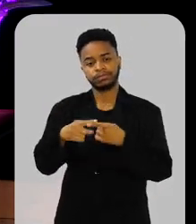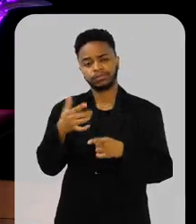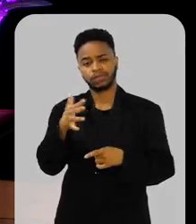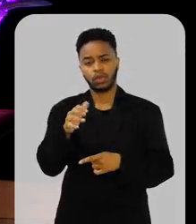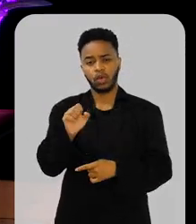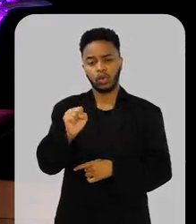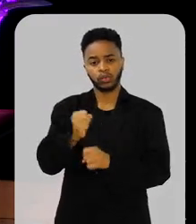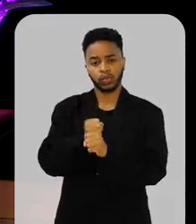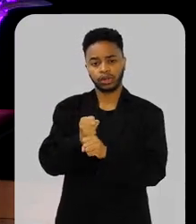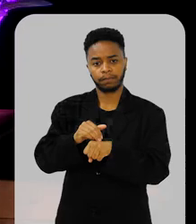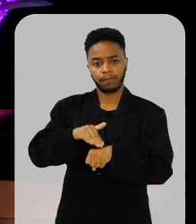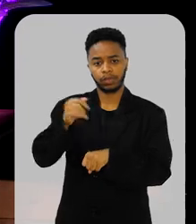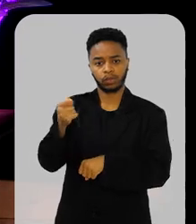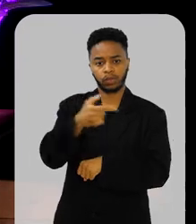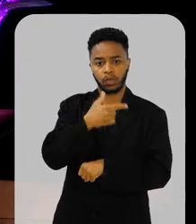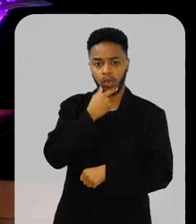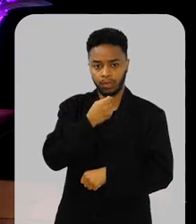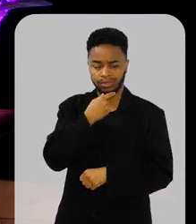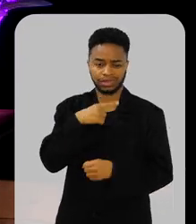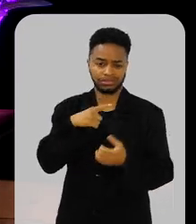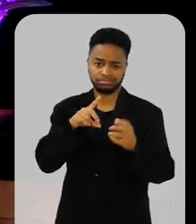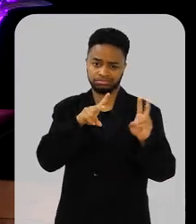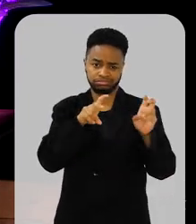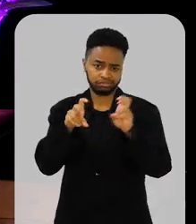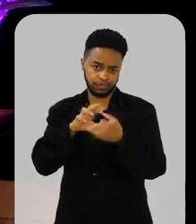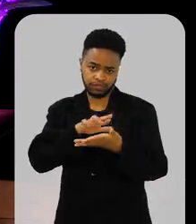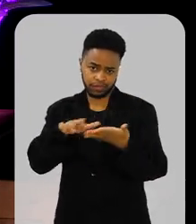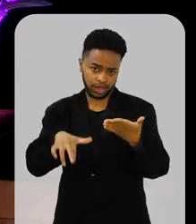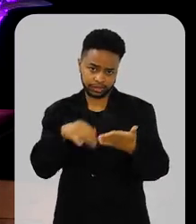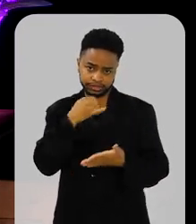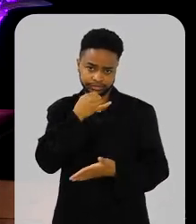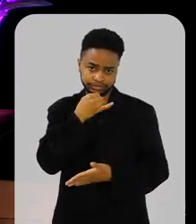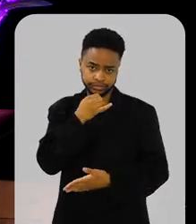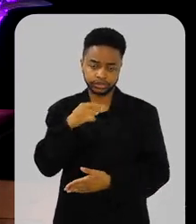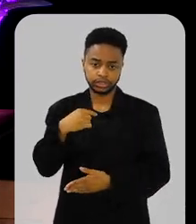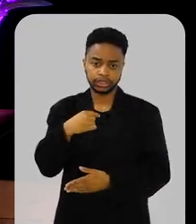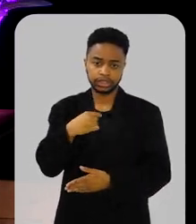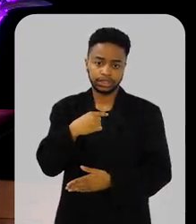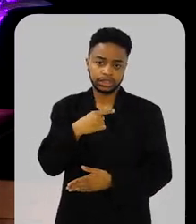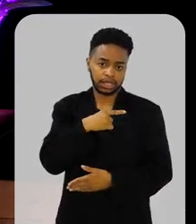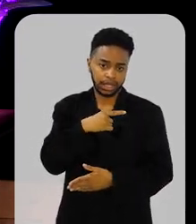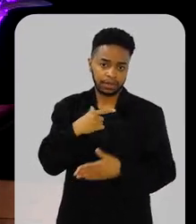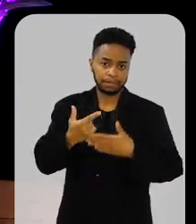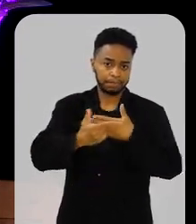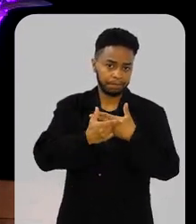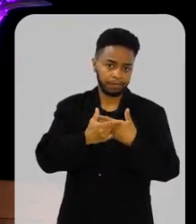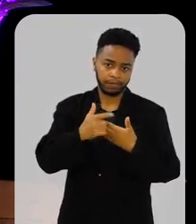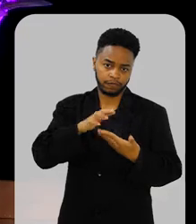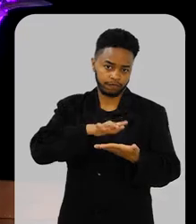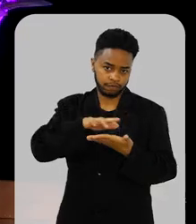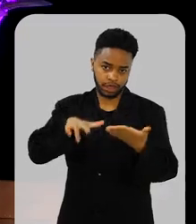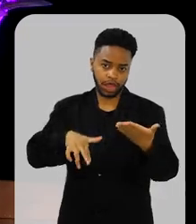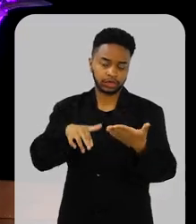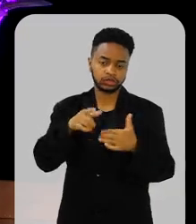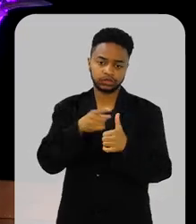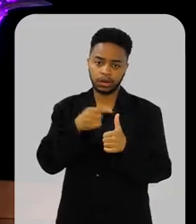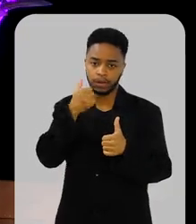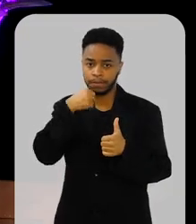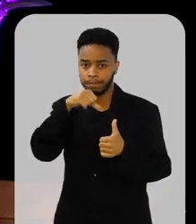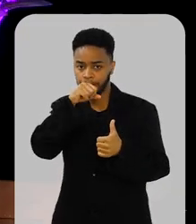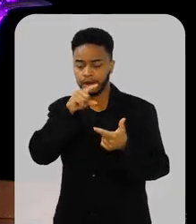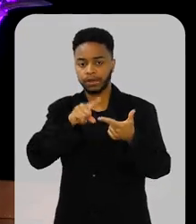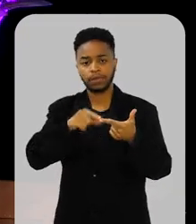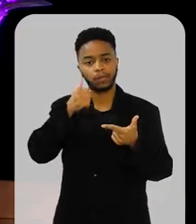média, 8 anos mais. Por diversas questões, né? Nós temos várias atribuições, né?